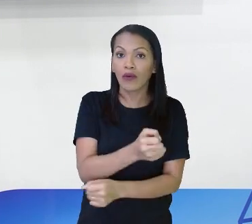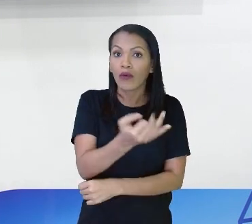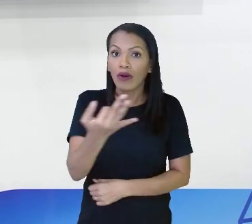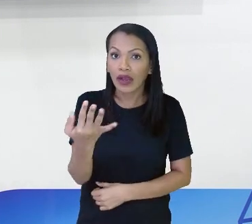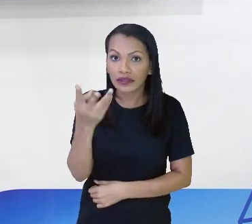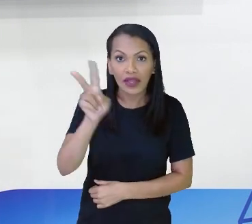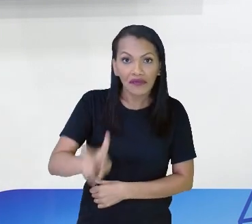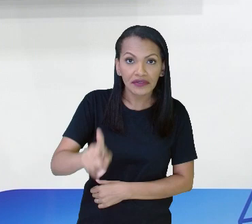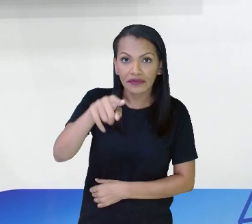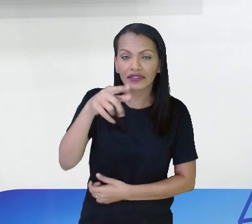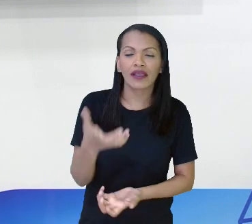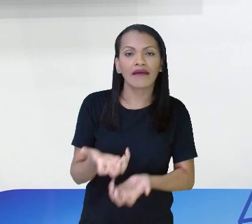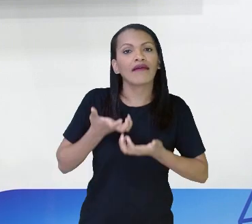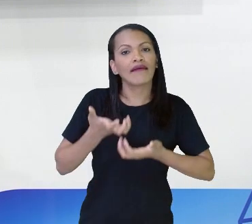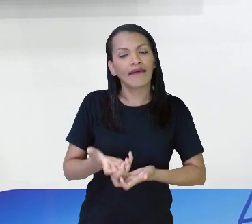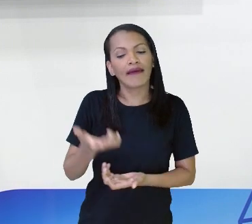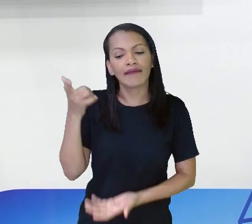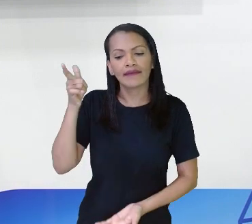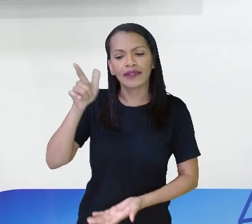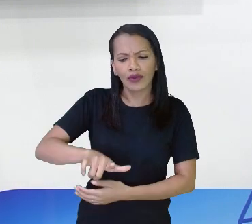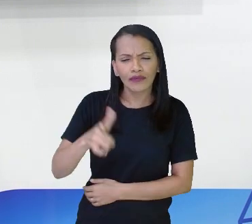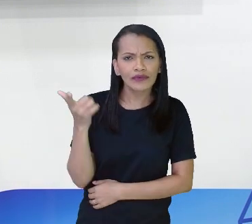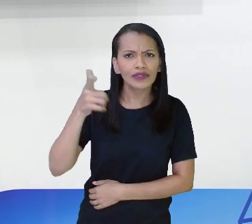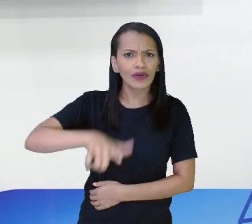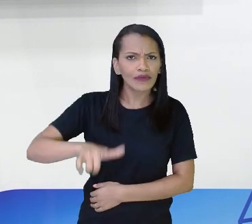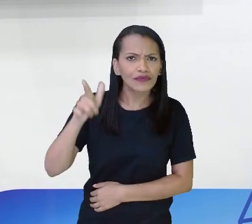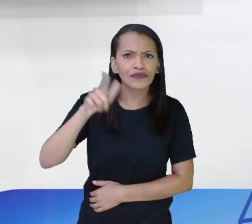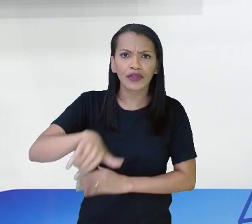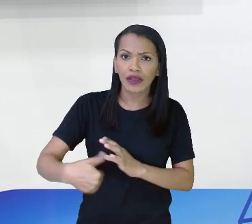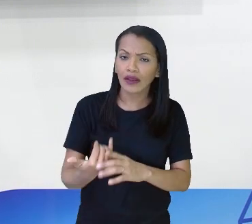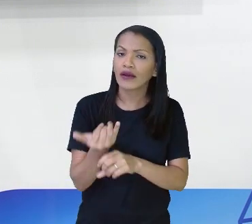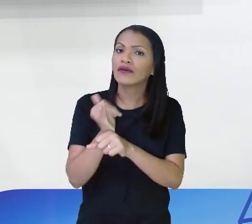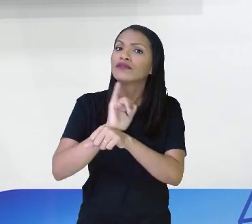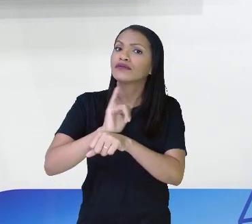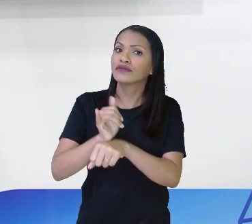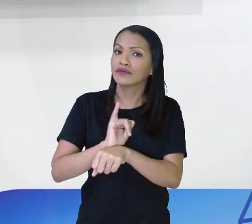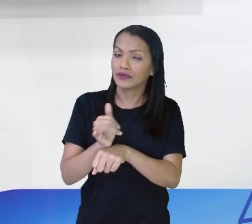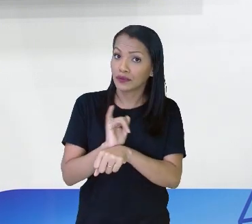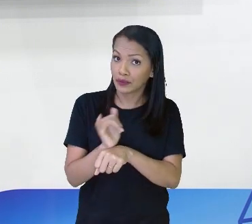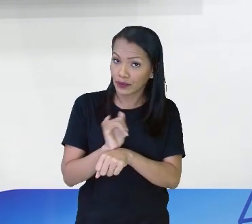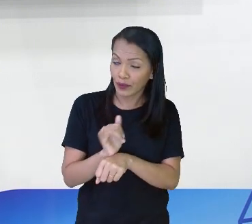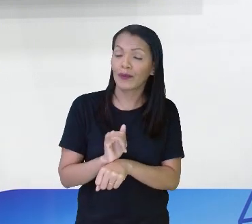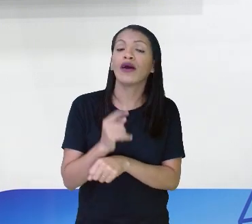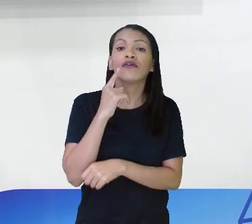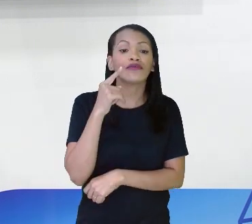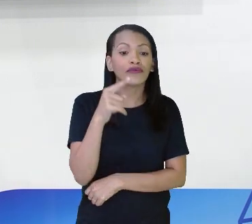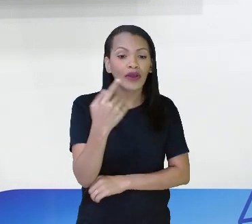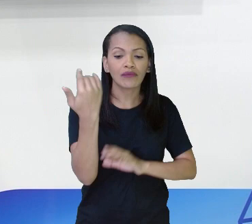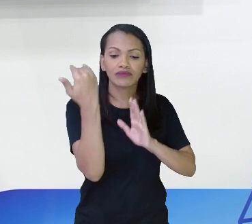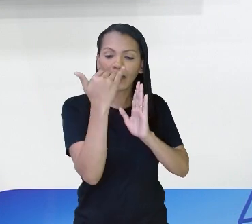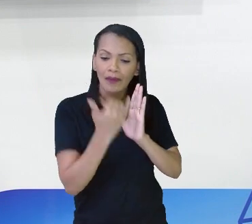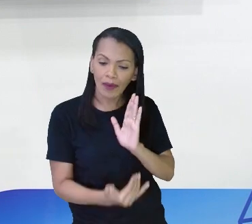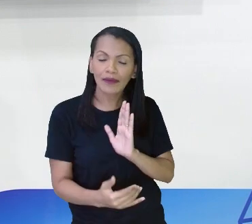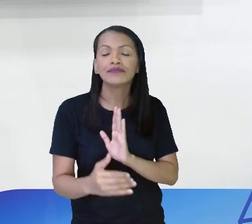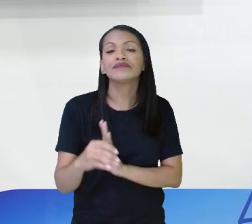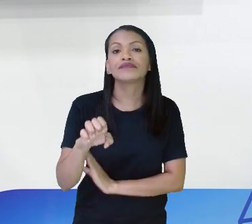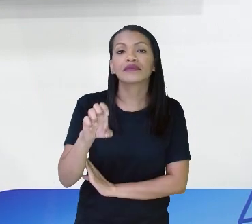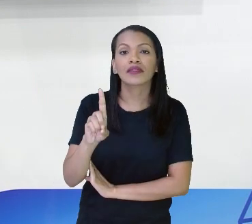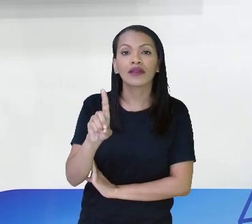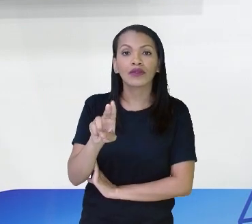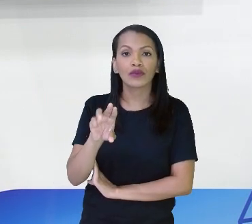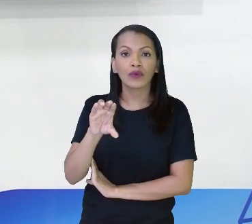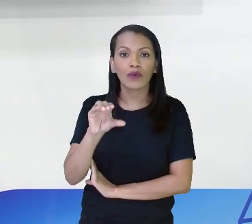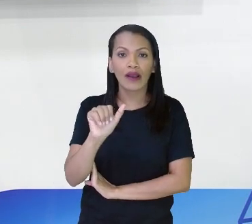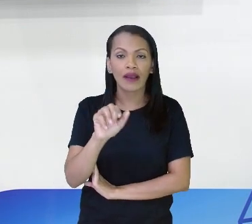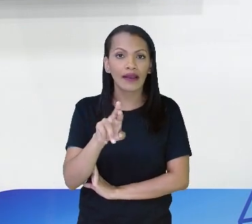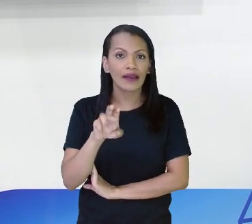vezes você quiser através do nosso canal no YouTube. Vai lá, canal Educa Recife no YouTube, assiste a nossa